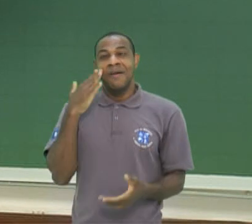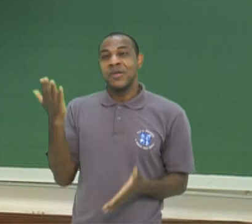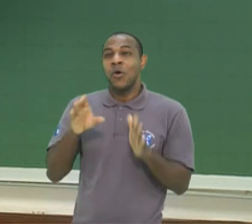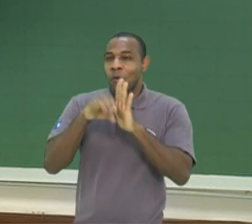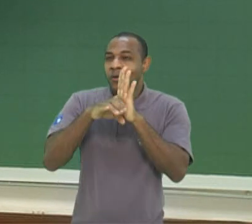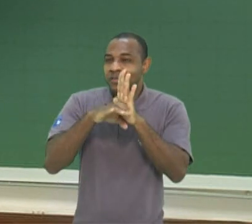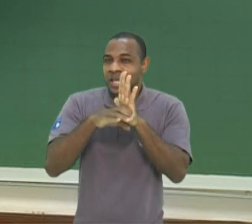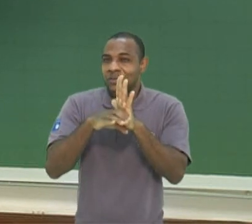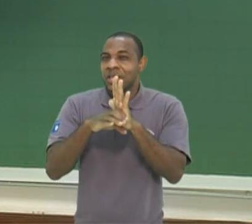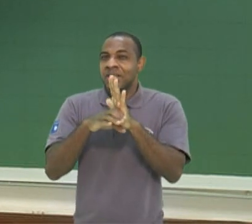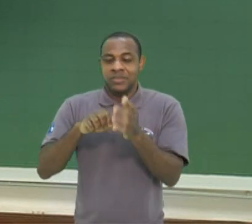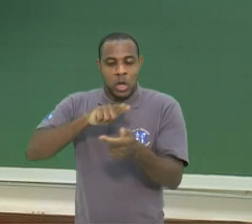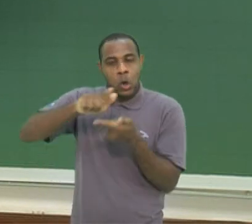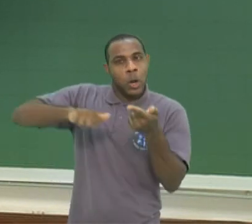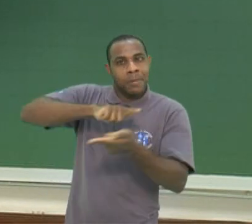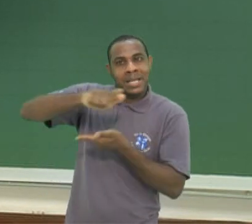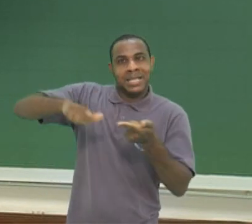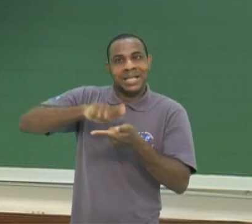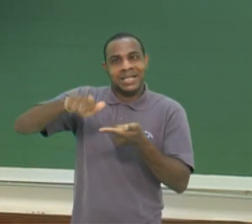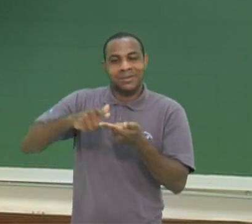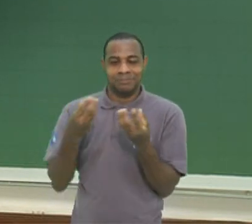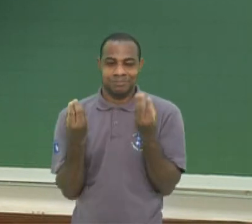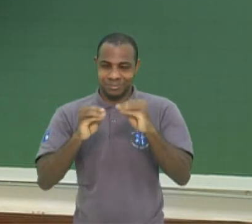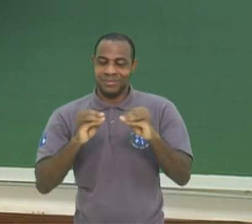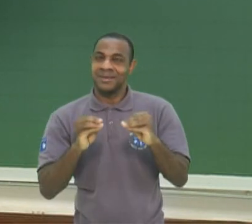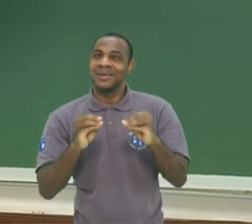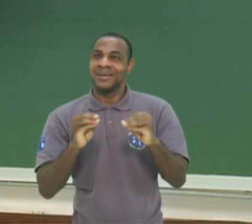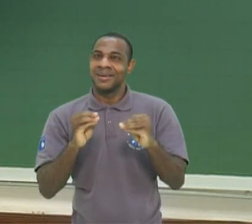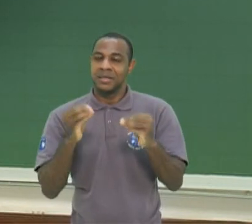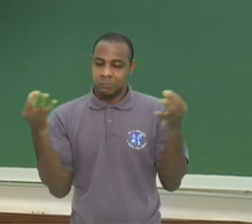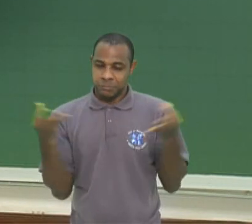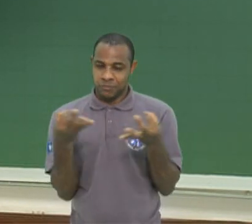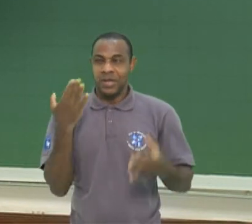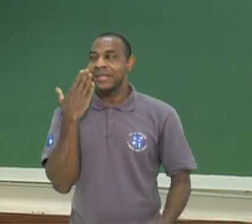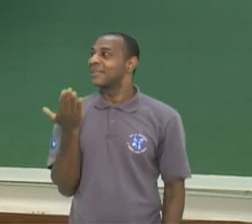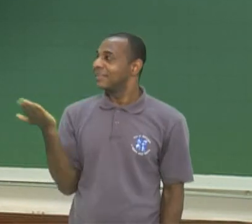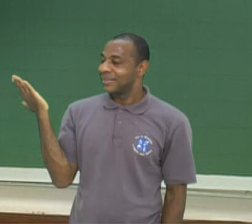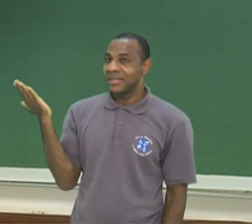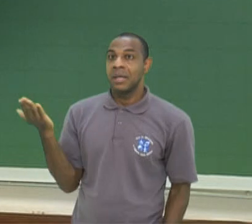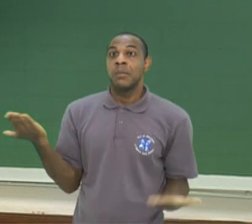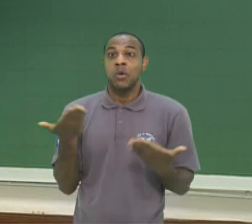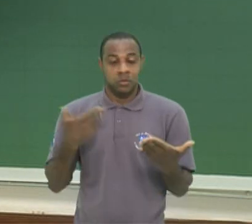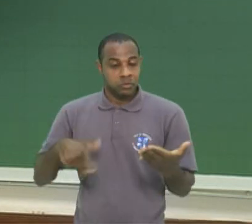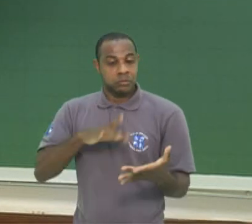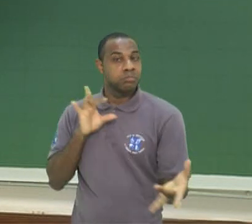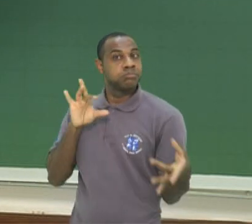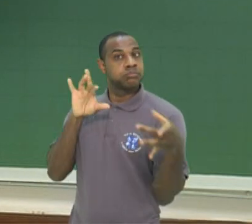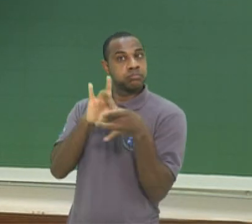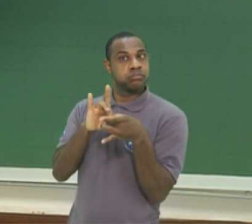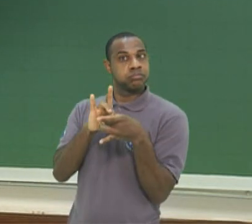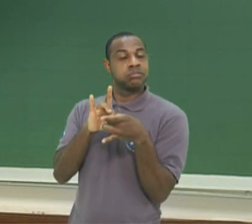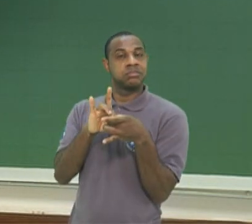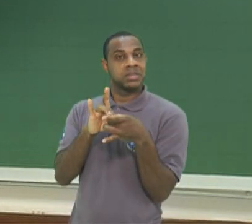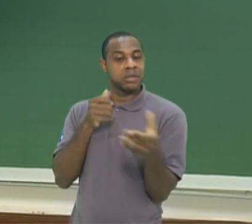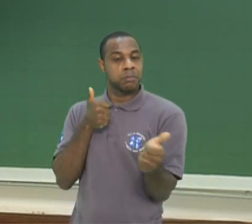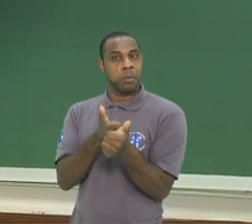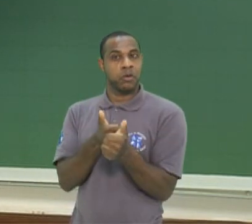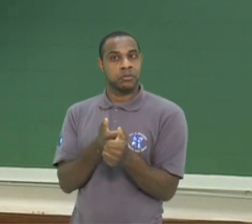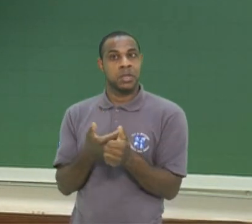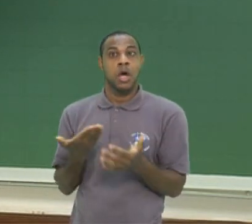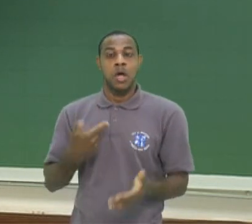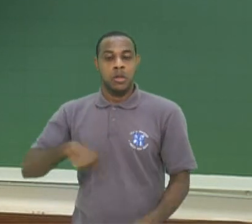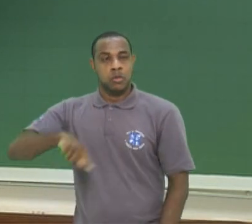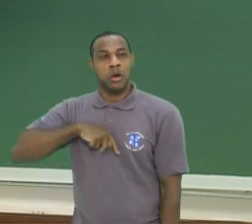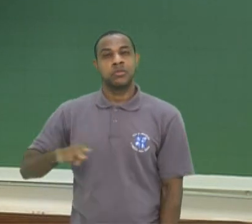colocado, porque a globalização é o processo em que nós estamos mais conectados, mais próximos, né? A gente